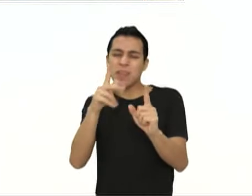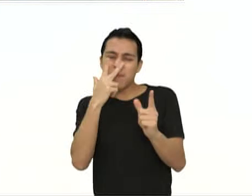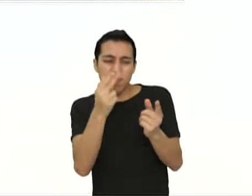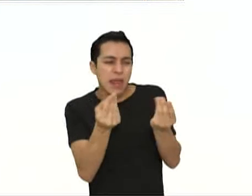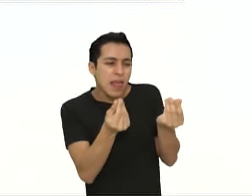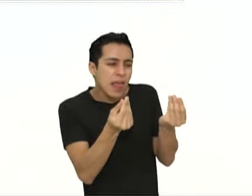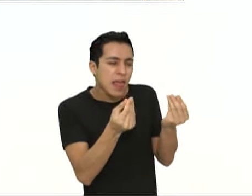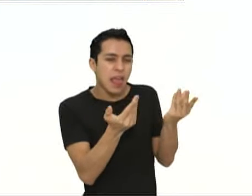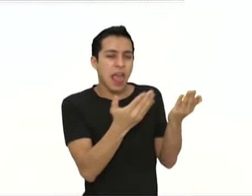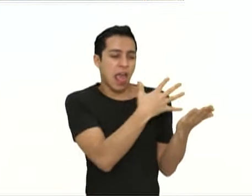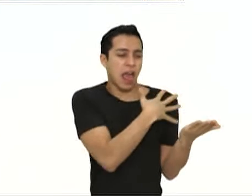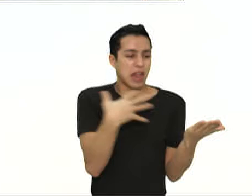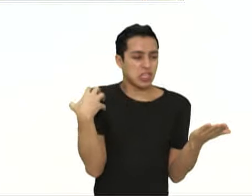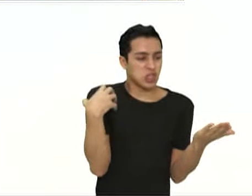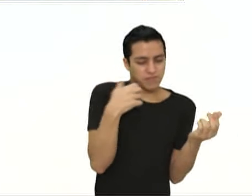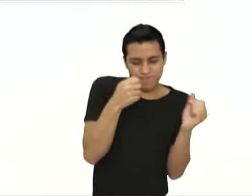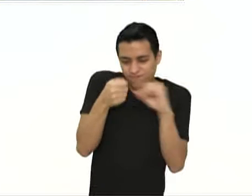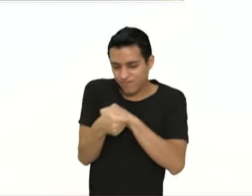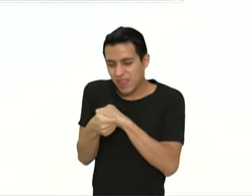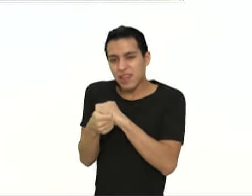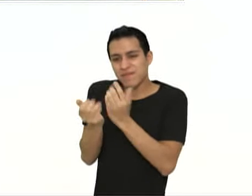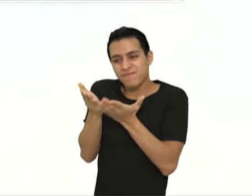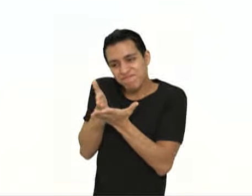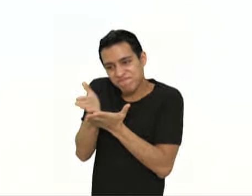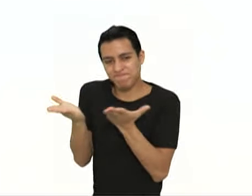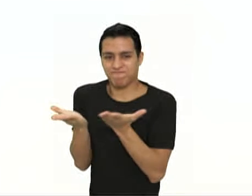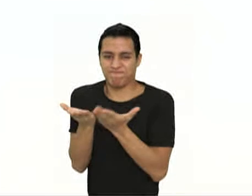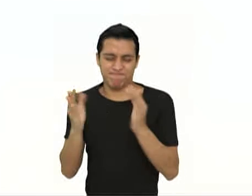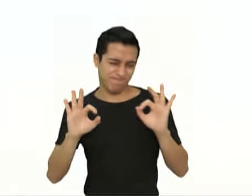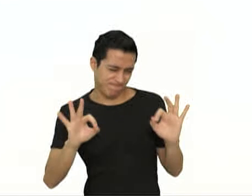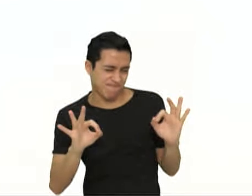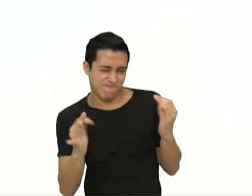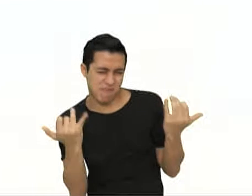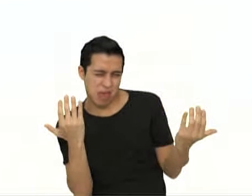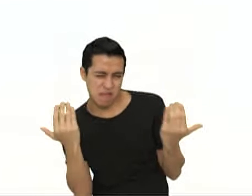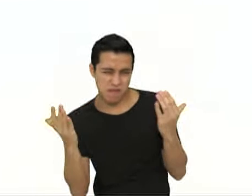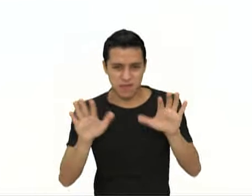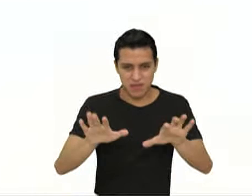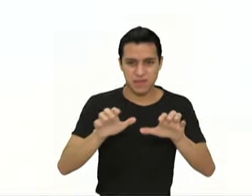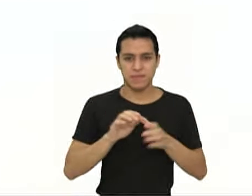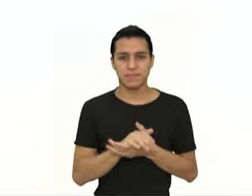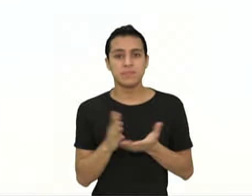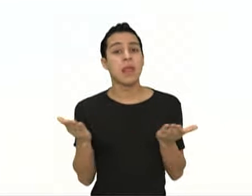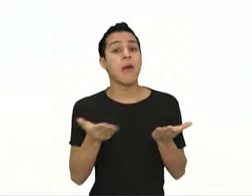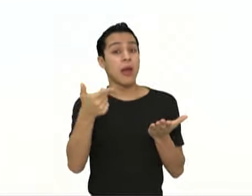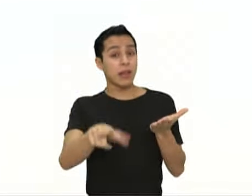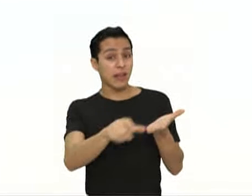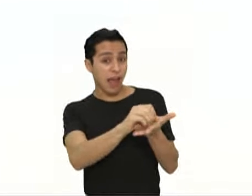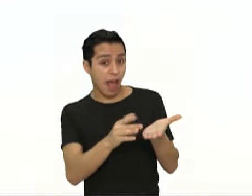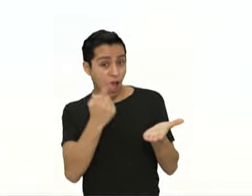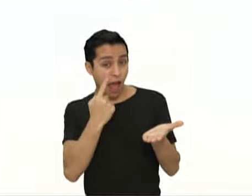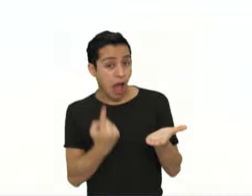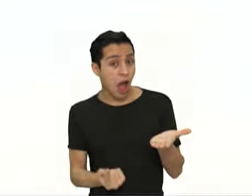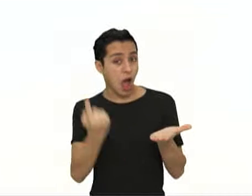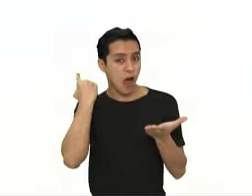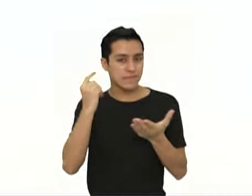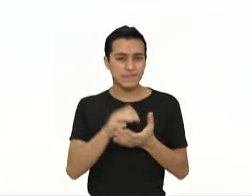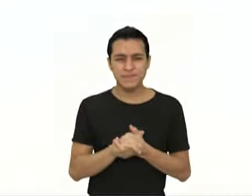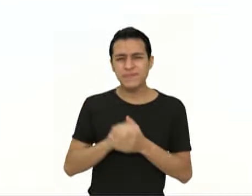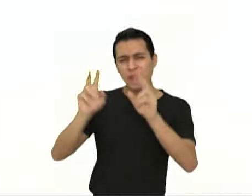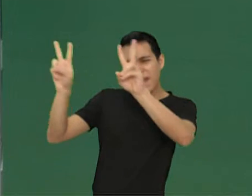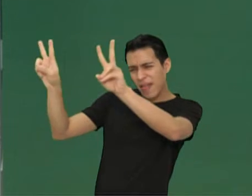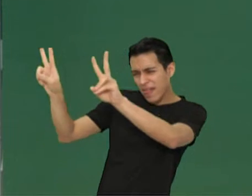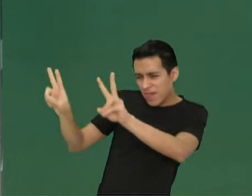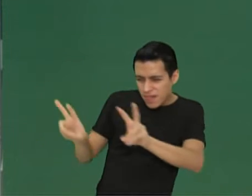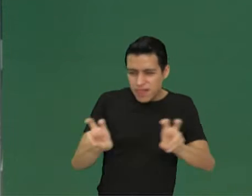cristianização de Aristóteles a gente poderia colocar assim, tá? Então, na sequência também, já vamos fazer aqui mais um exercício, tá? Que coloquei uma citação de